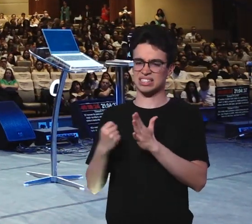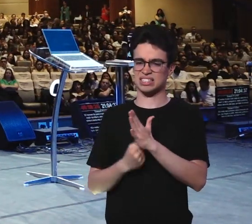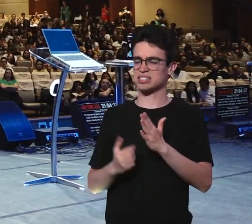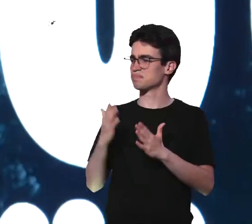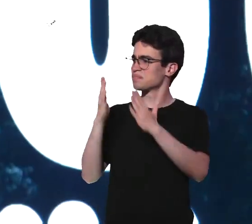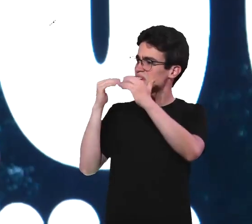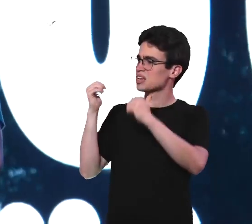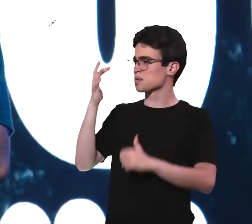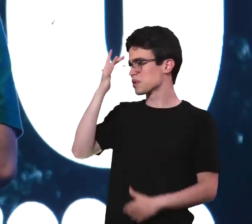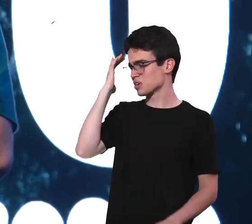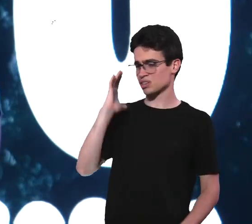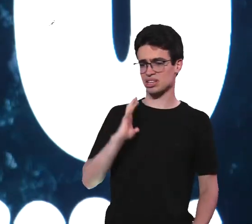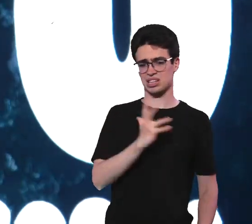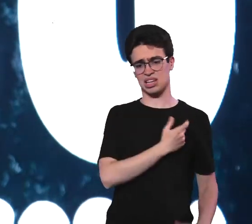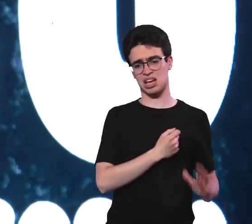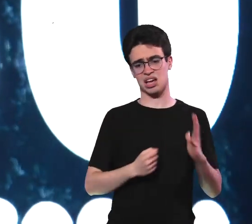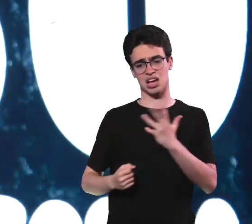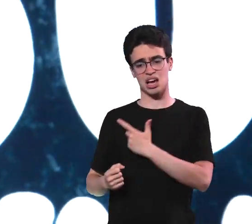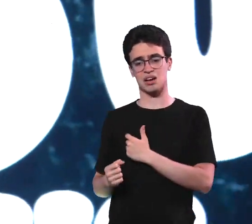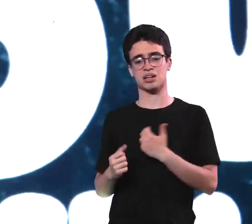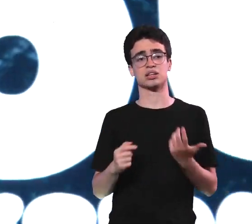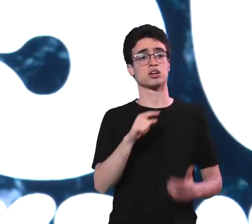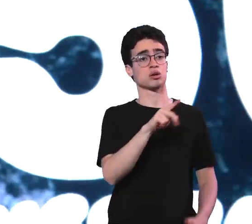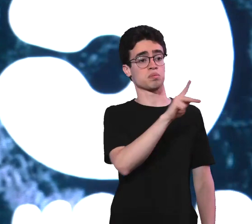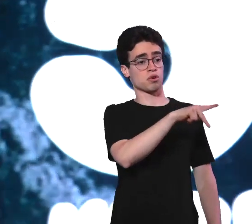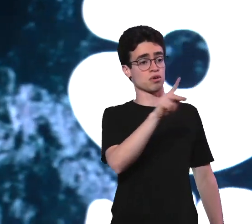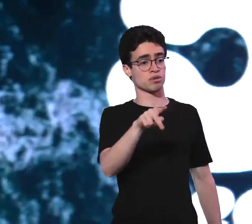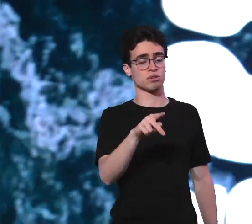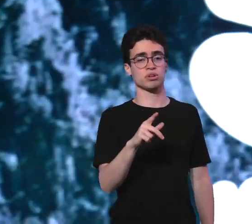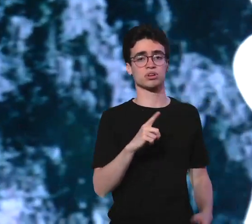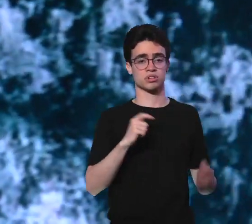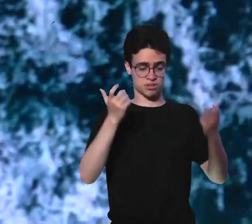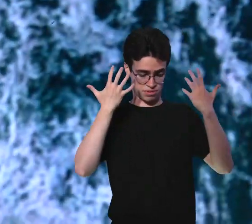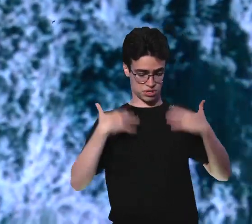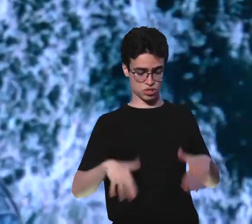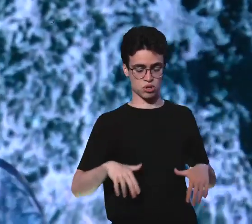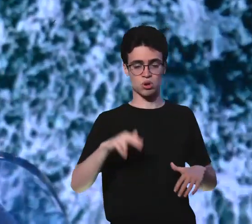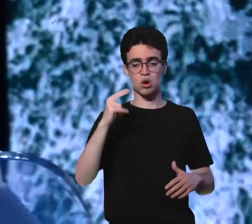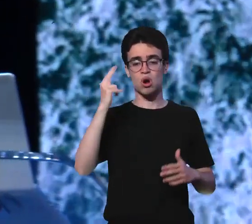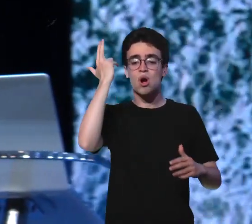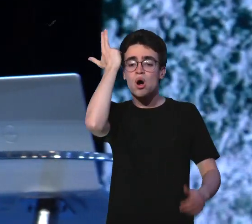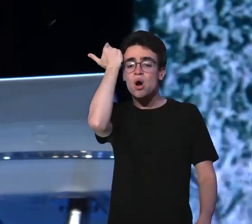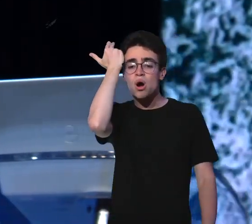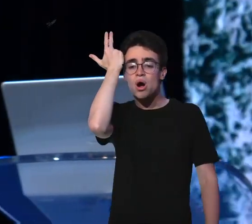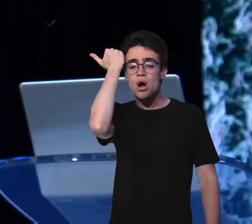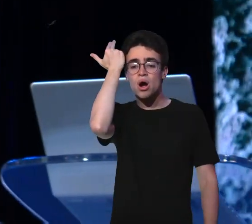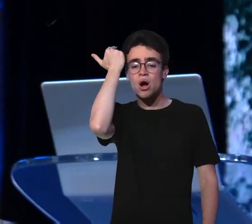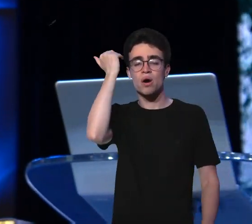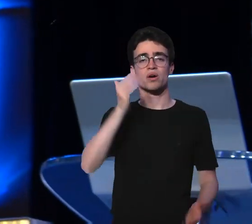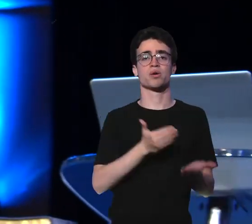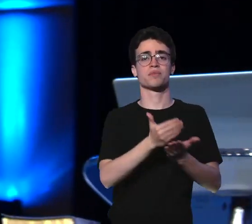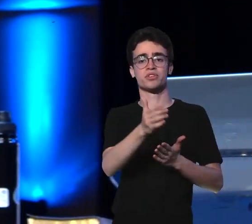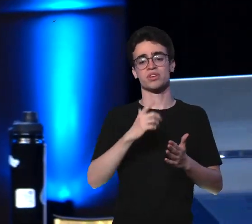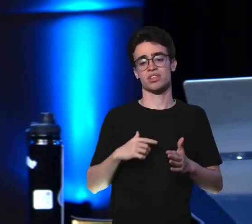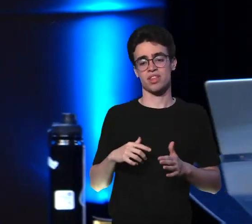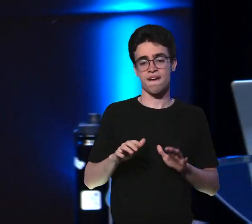pessoas fossem salvas, e um professor do colégio se vestiu de coelho, porque estava na Páscoa, e começou a cantar funk no